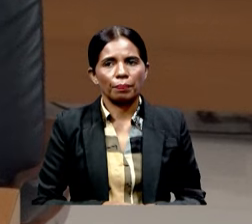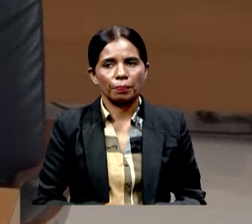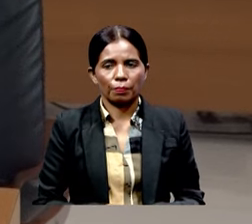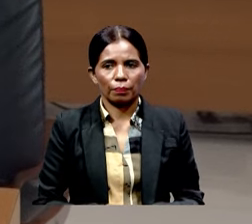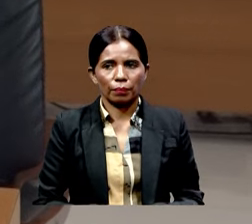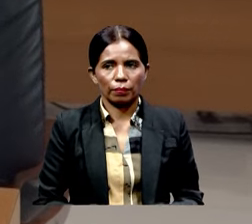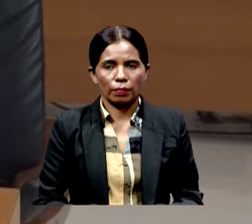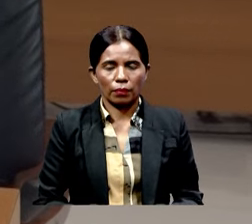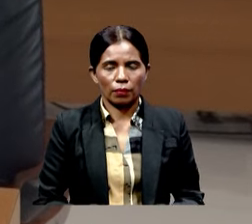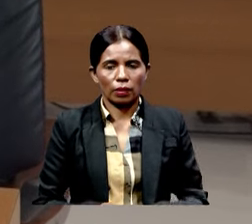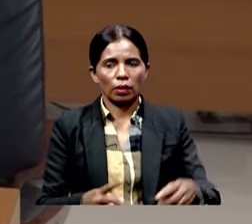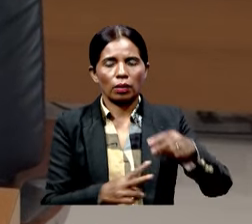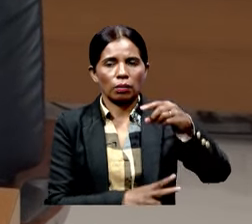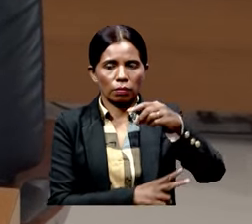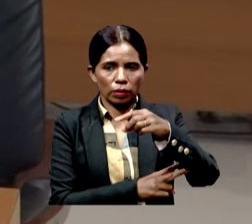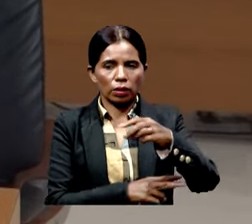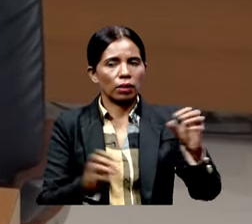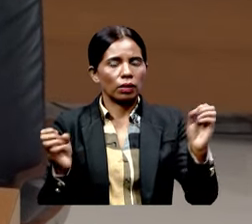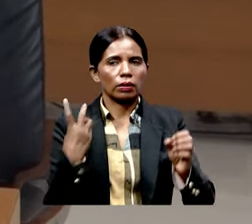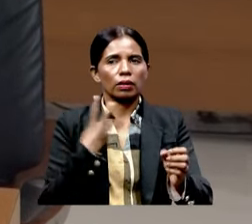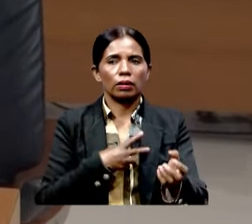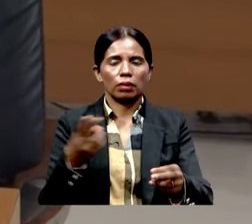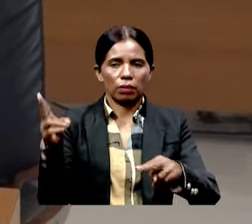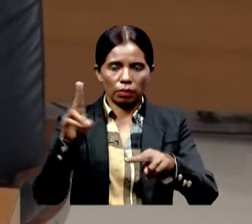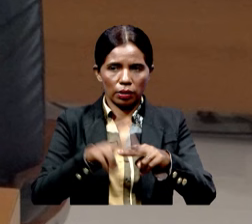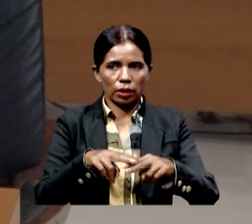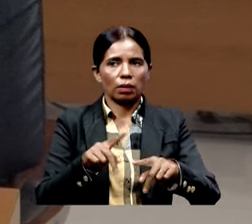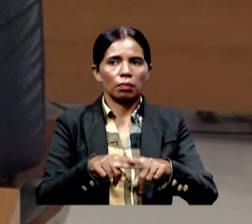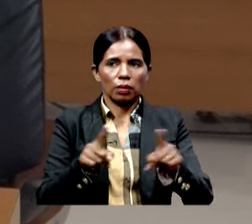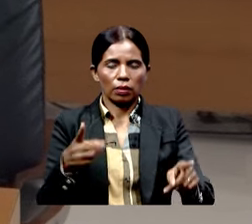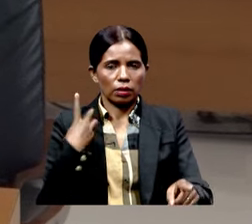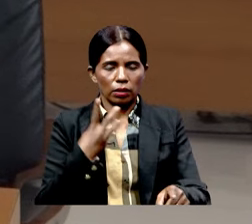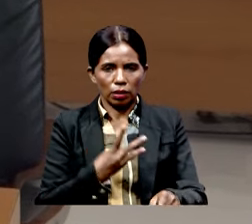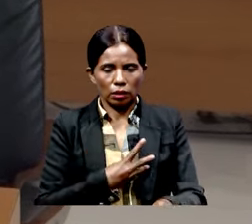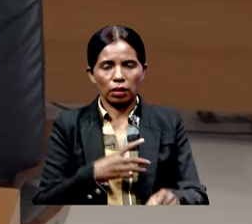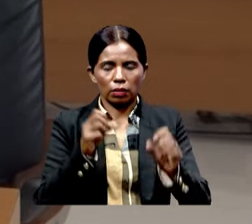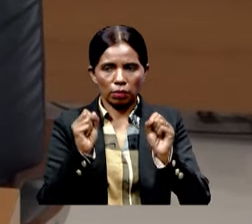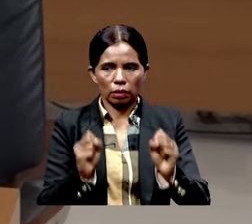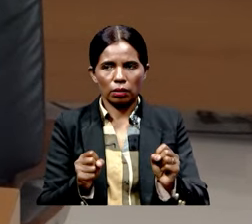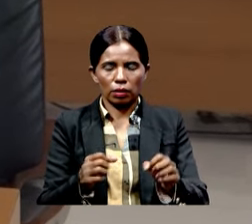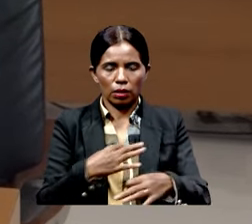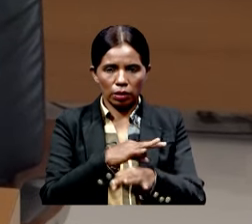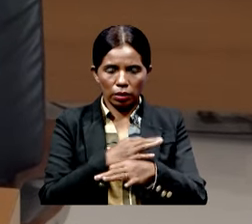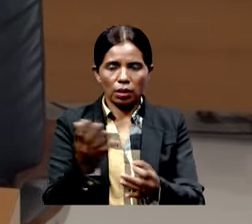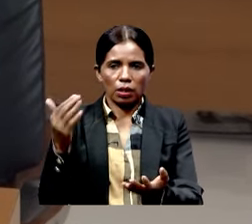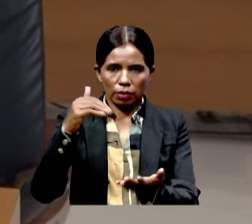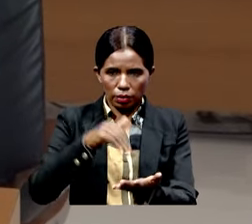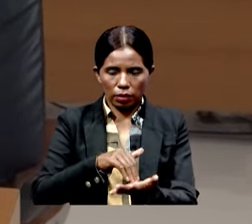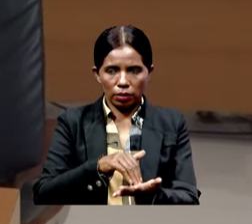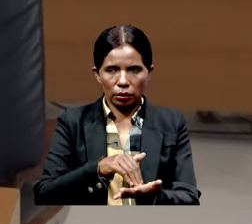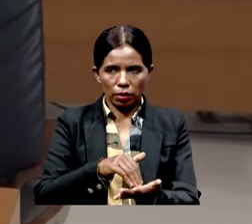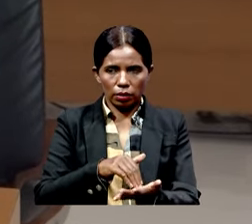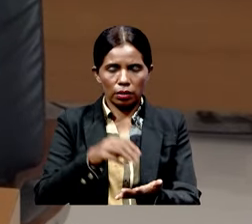e ponte né laos itatu aumenta mais be itatu ateru fale para arahkan